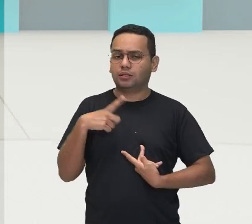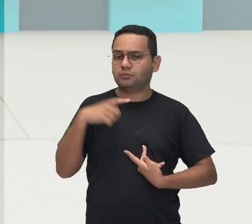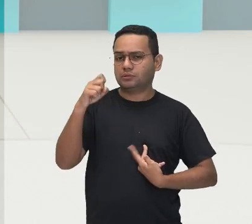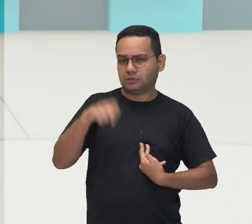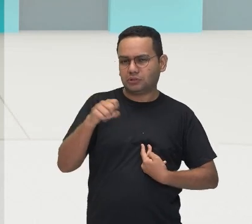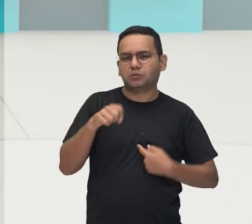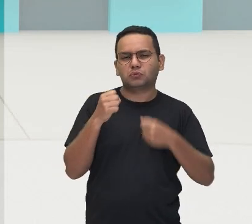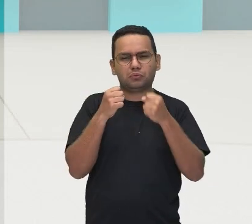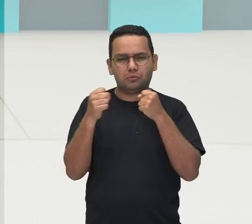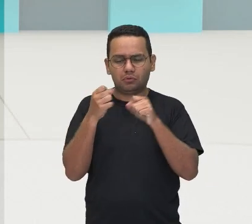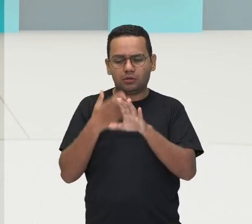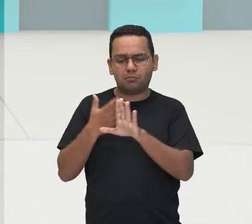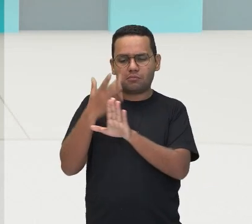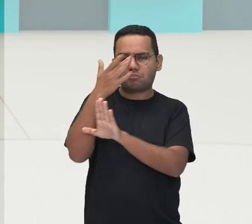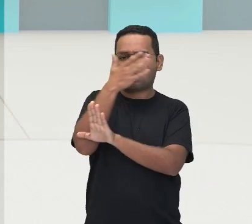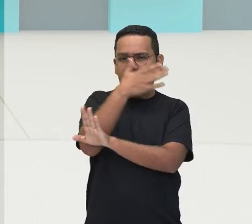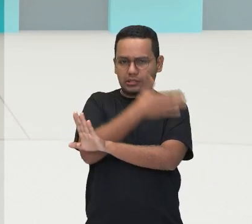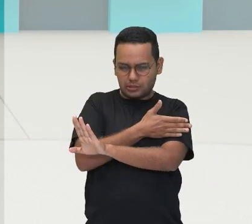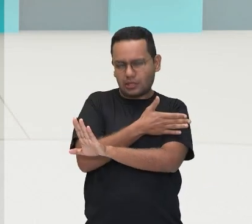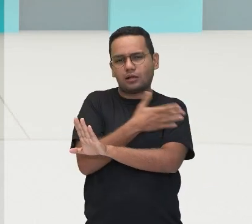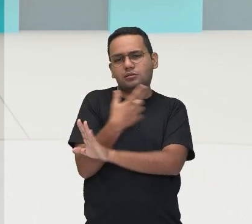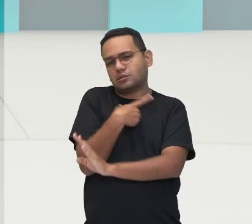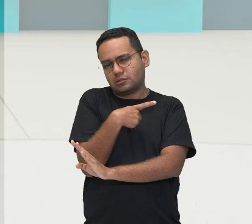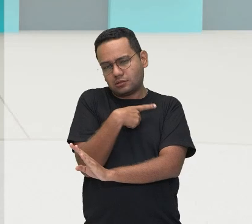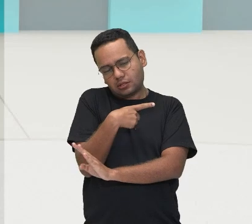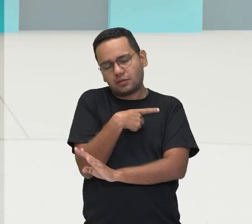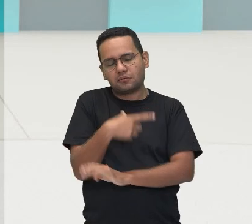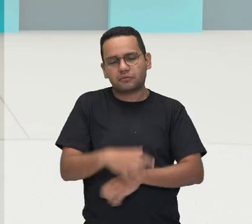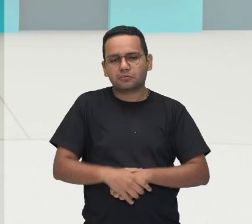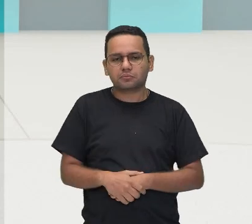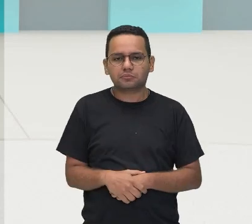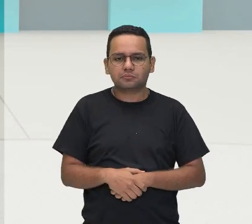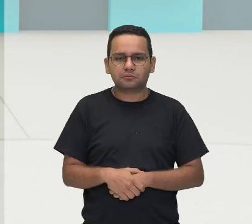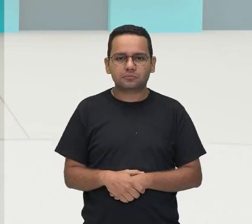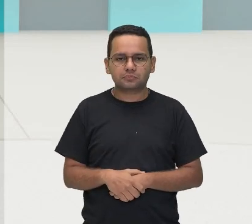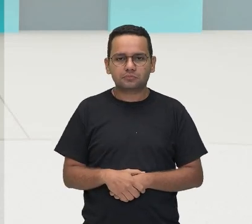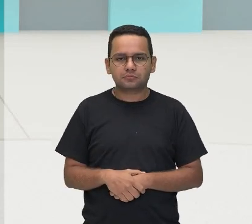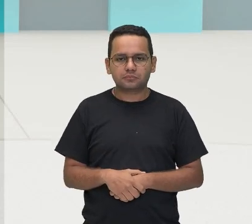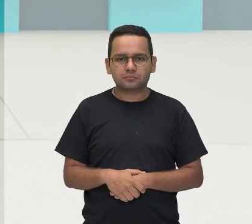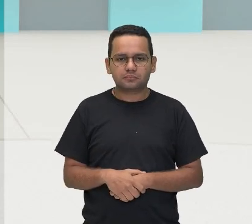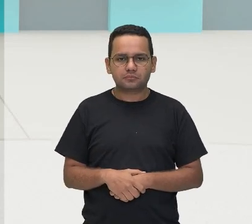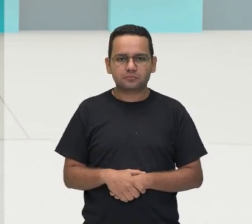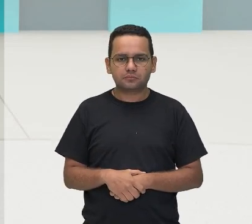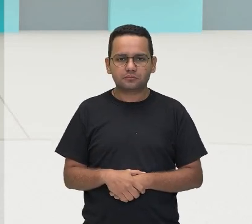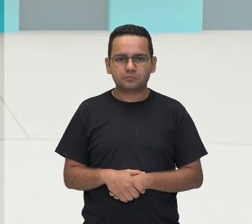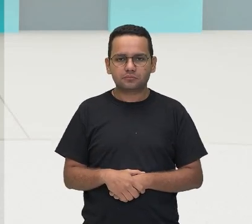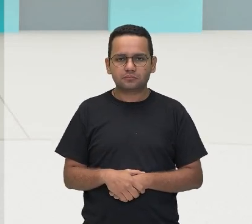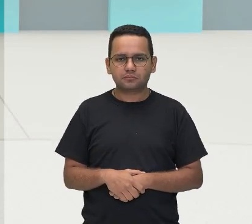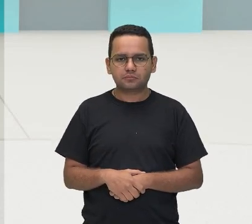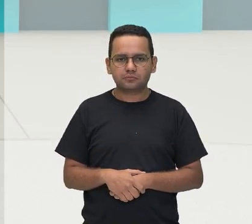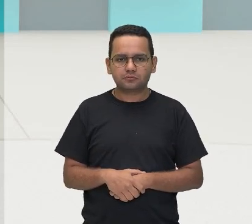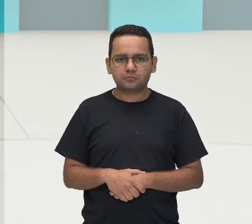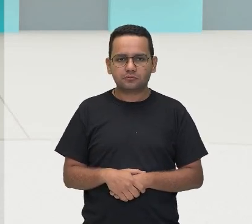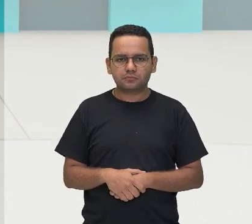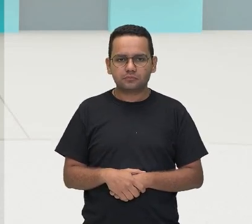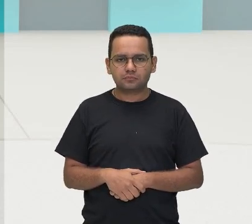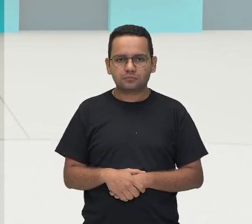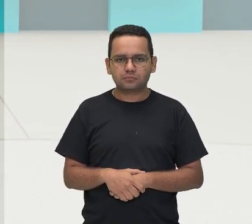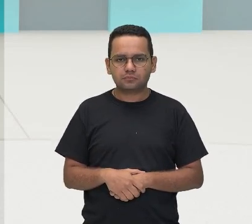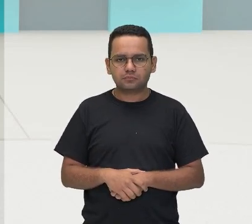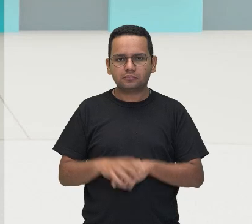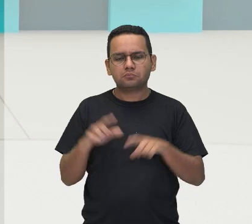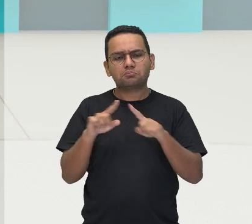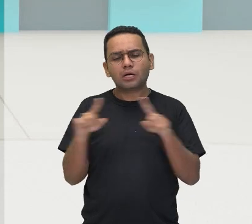desde os primórdios da nossa era, da nossa existência aqui nesse planeta, as lutas elas já estavam